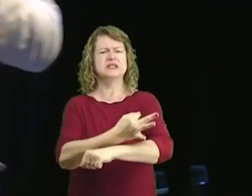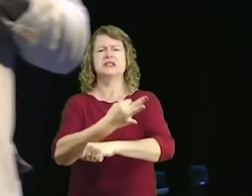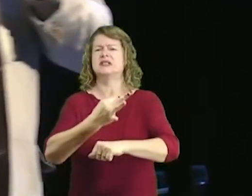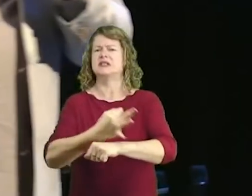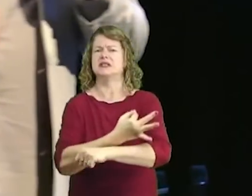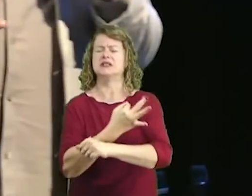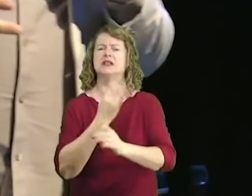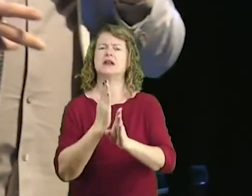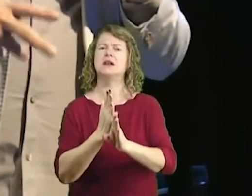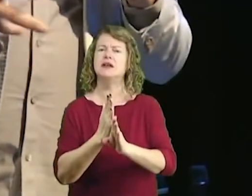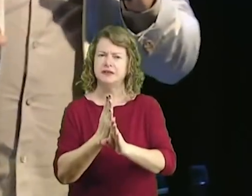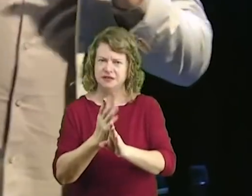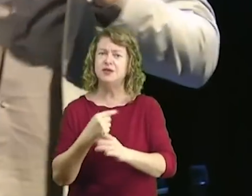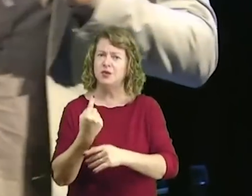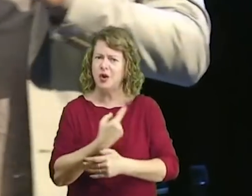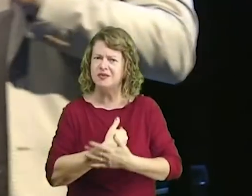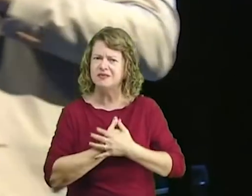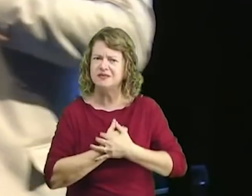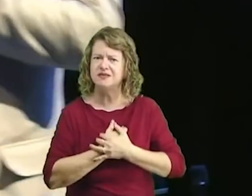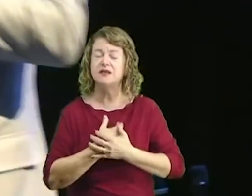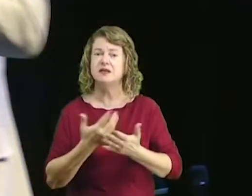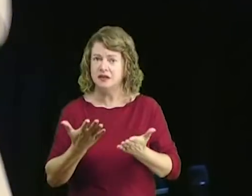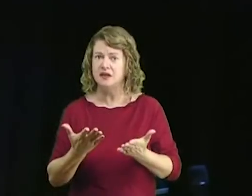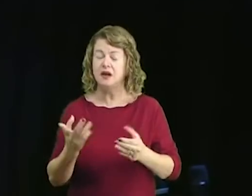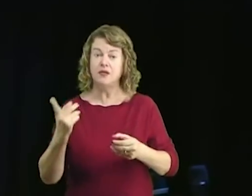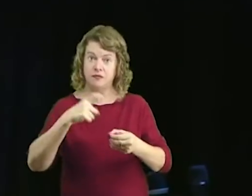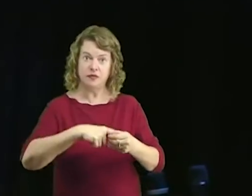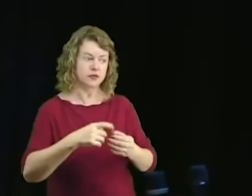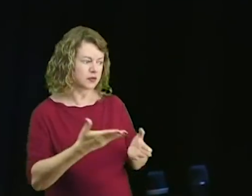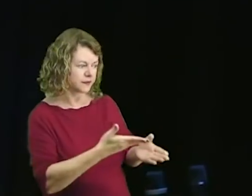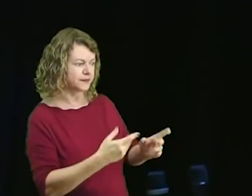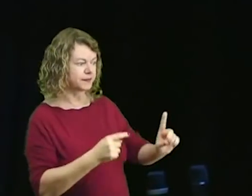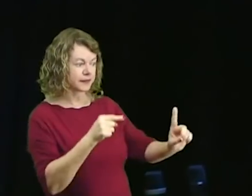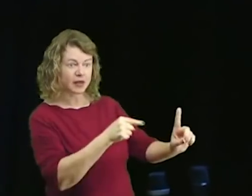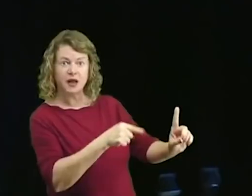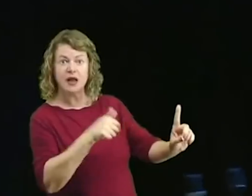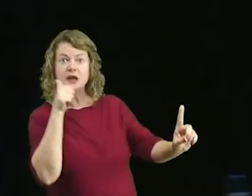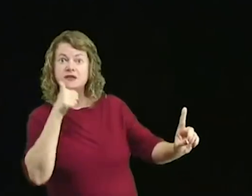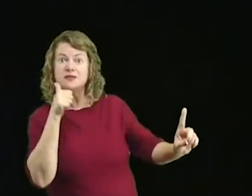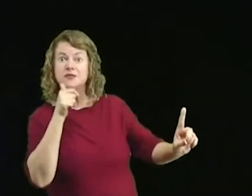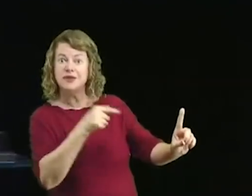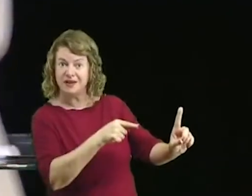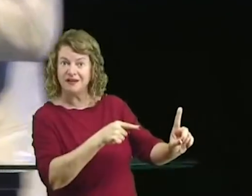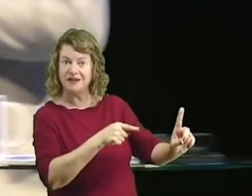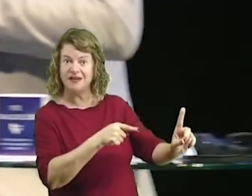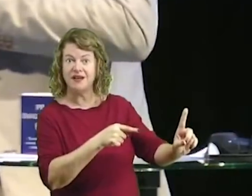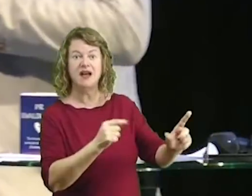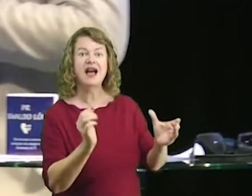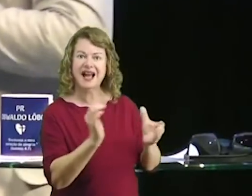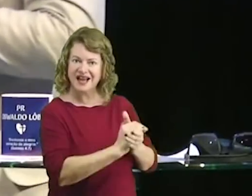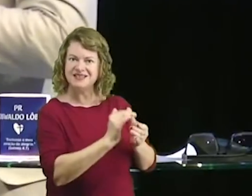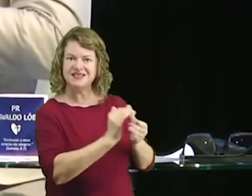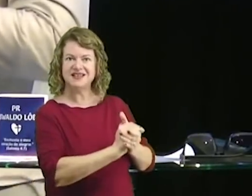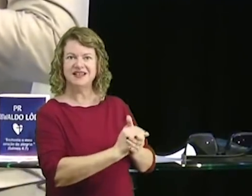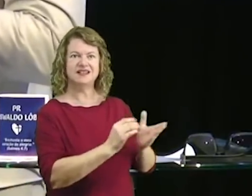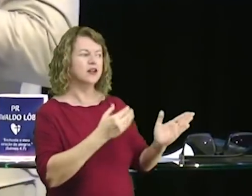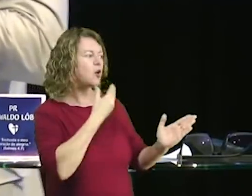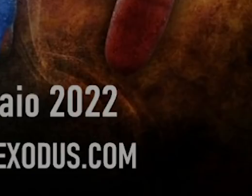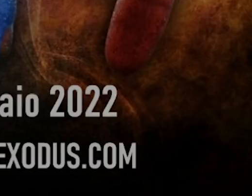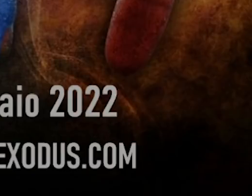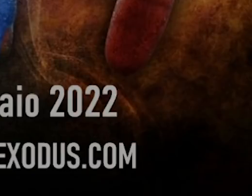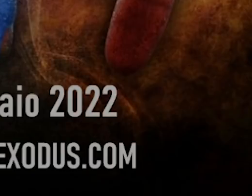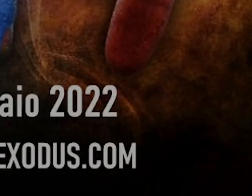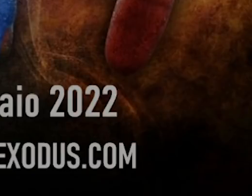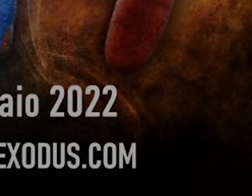mulher, essa viúva, era a viúva de um homem crente, de um discípulo de Eliseu. Eliseu era